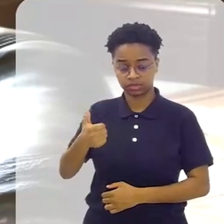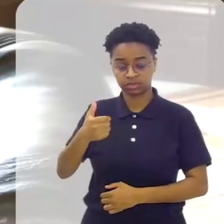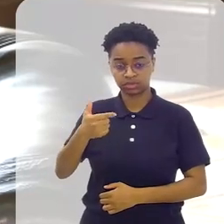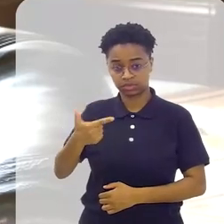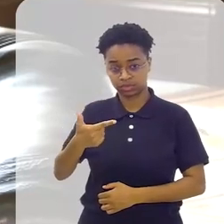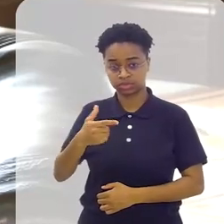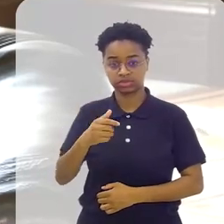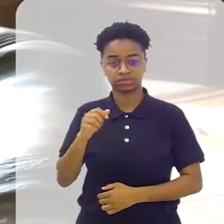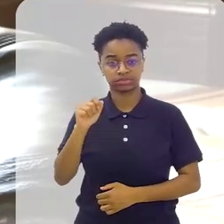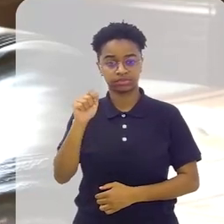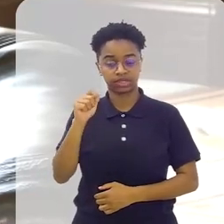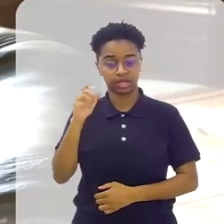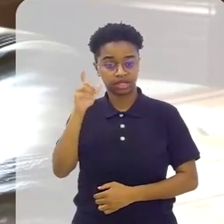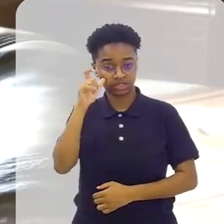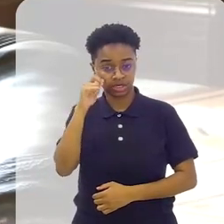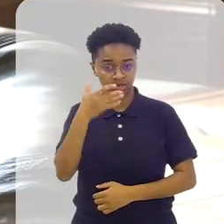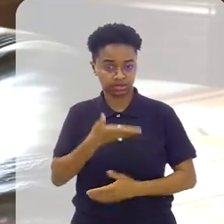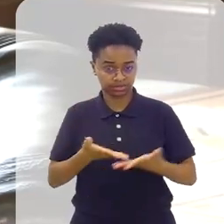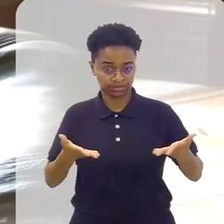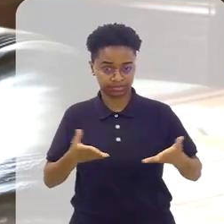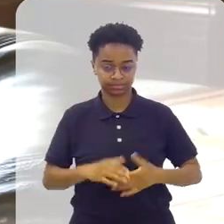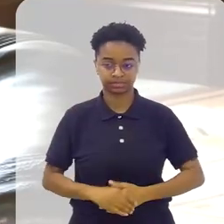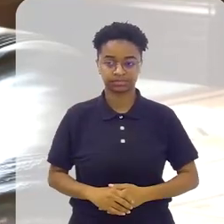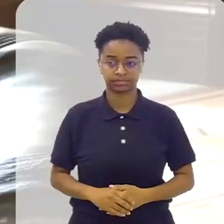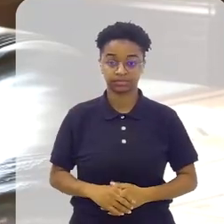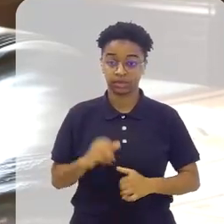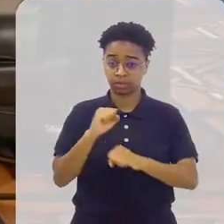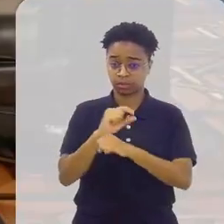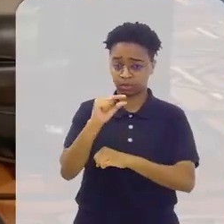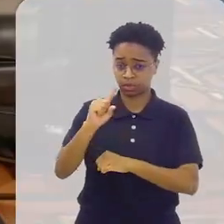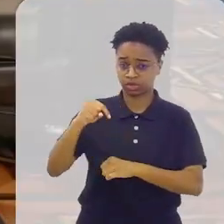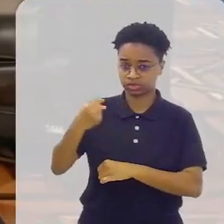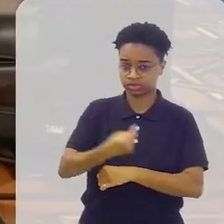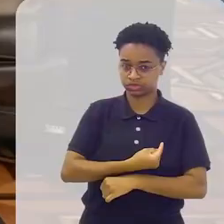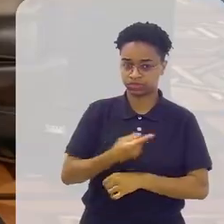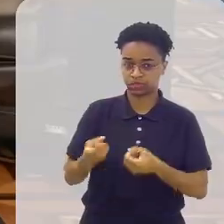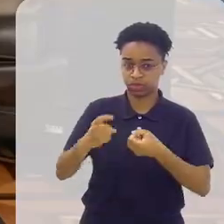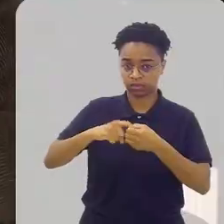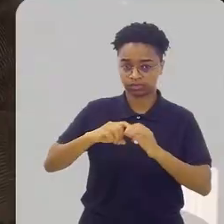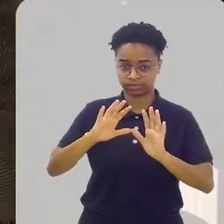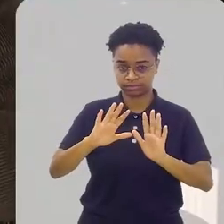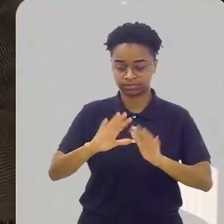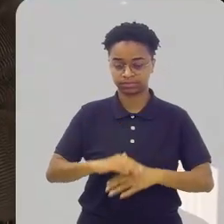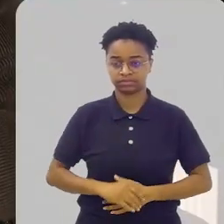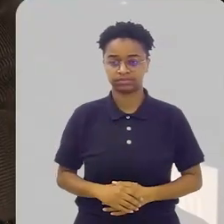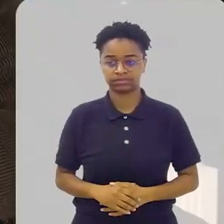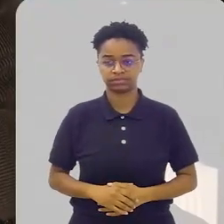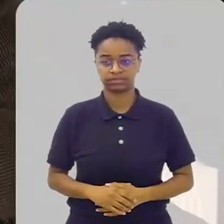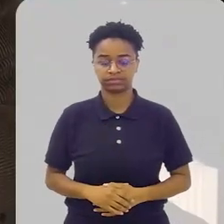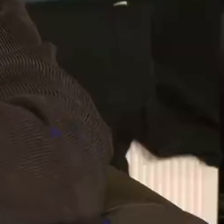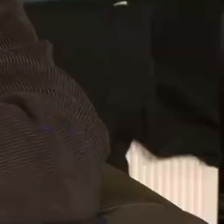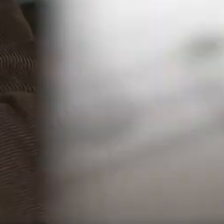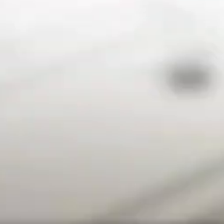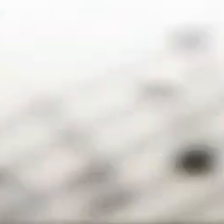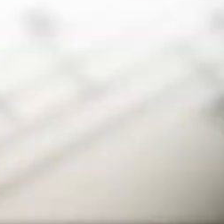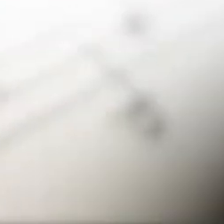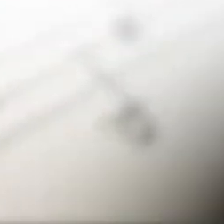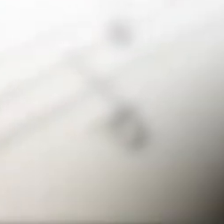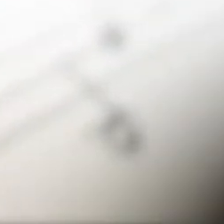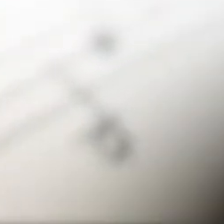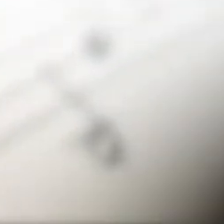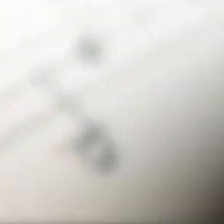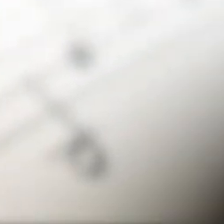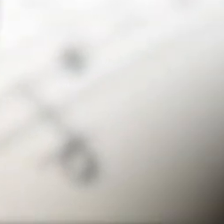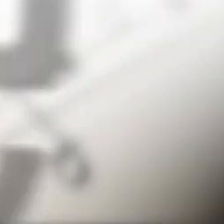84727932 e o Instagram Andreza Marques oficial gente segura aí a gente já volta com